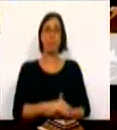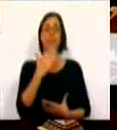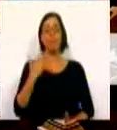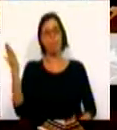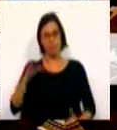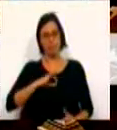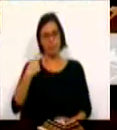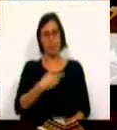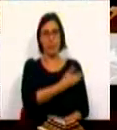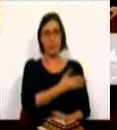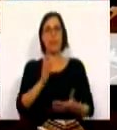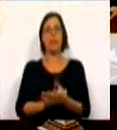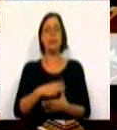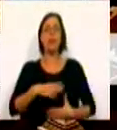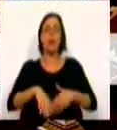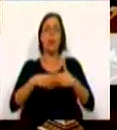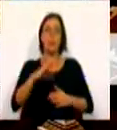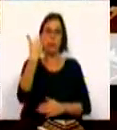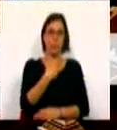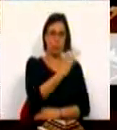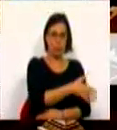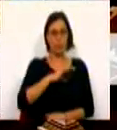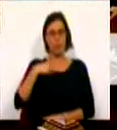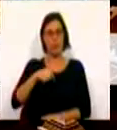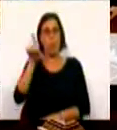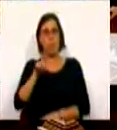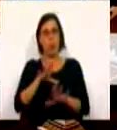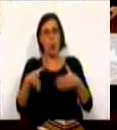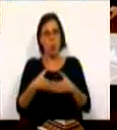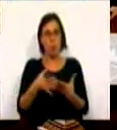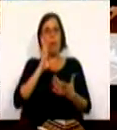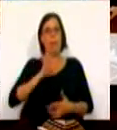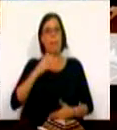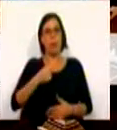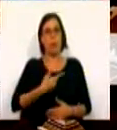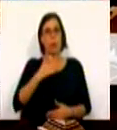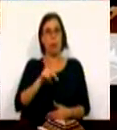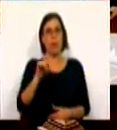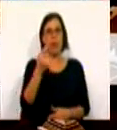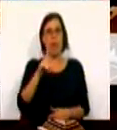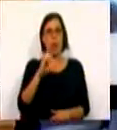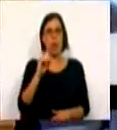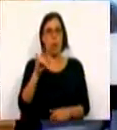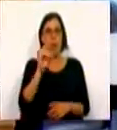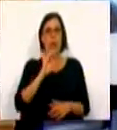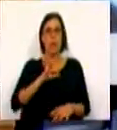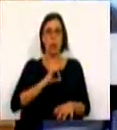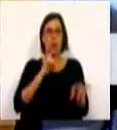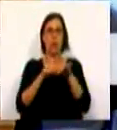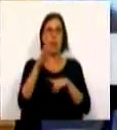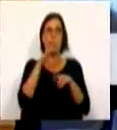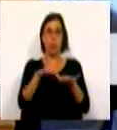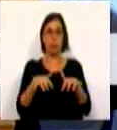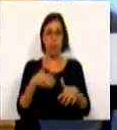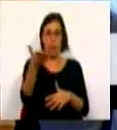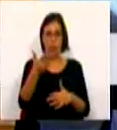Muito obrigada, Sra. Presidente. Cumprimento em primeiro lugar, Sr. Presidente da Primeira Comissão, Sra. Presidente Doutora Leal Coelho, as senhoras e os senhores